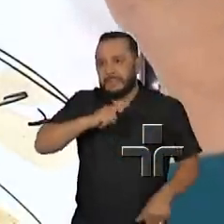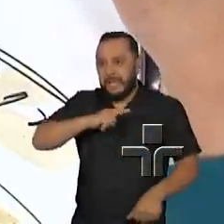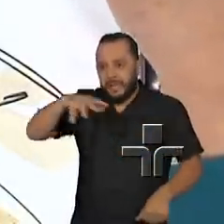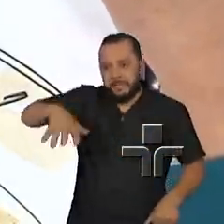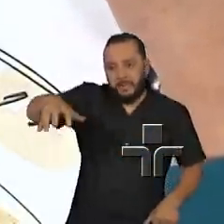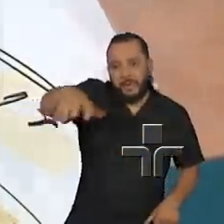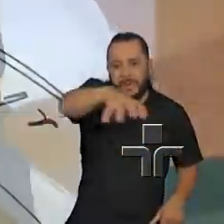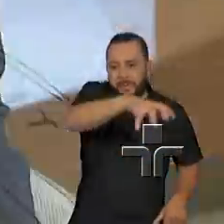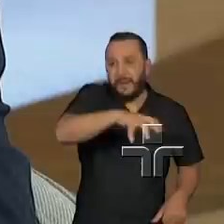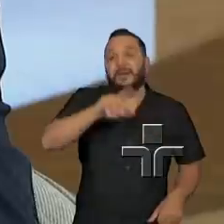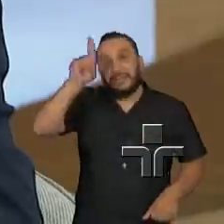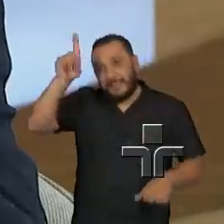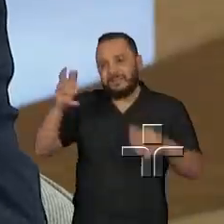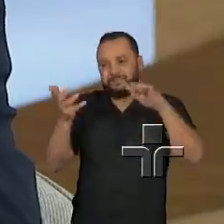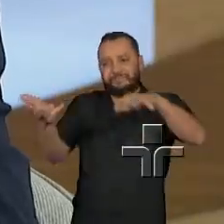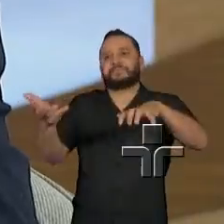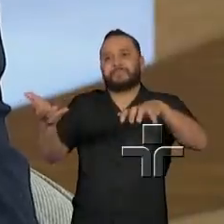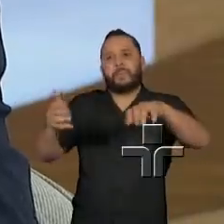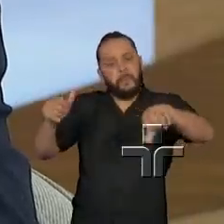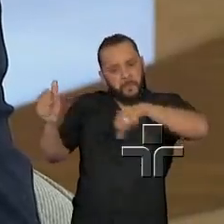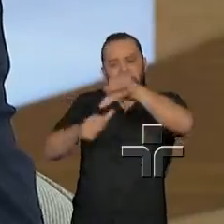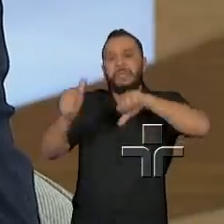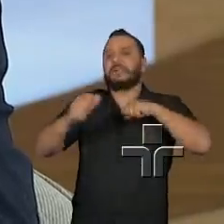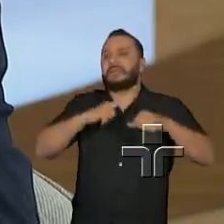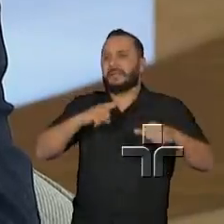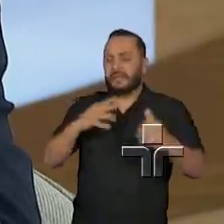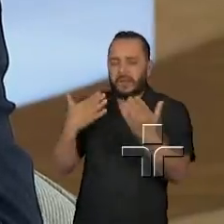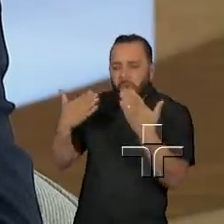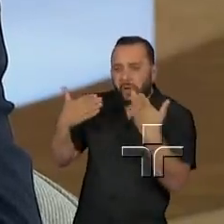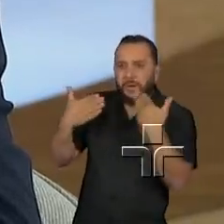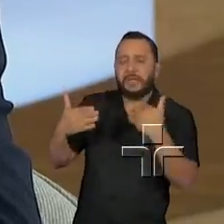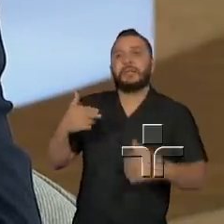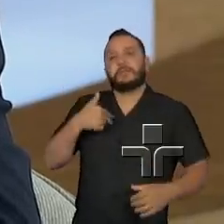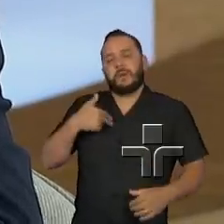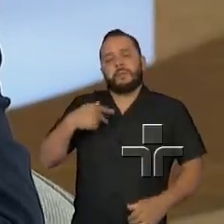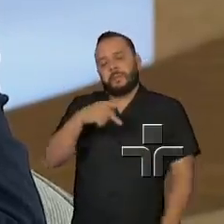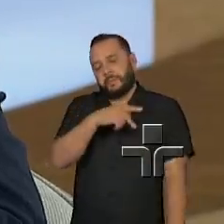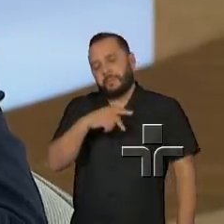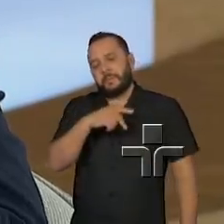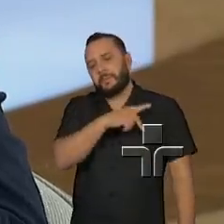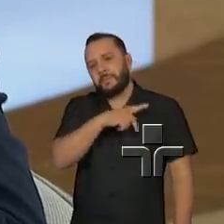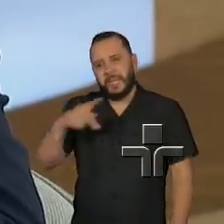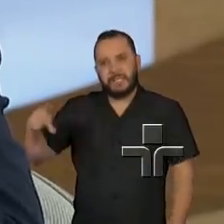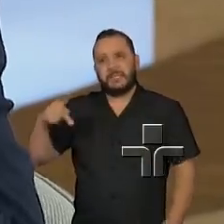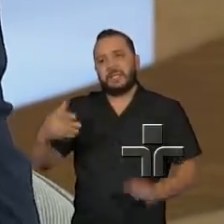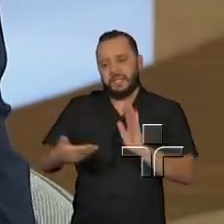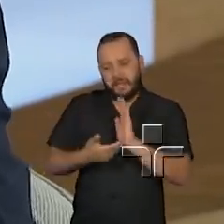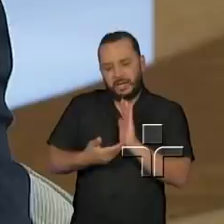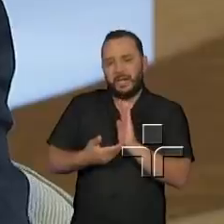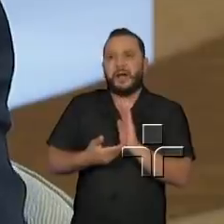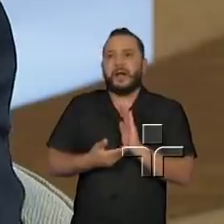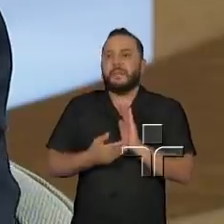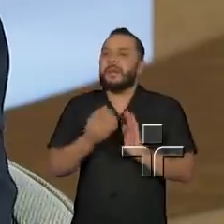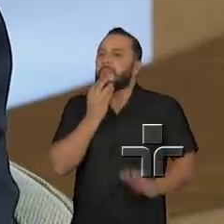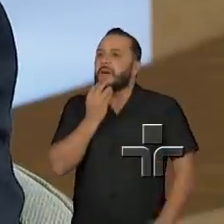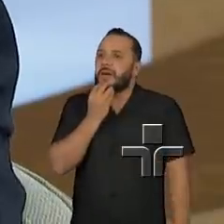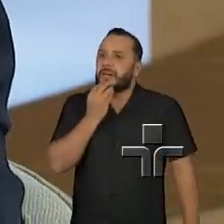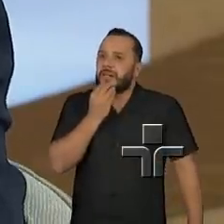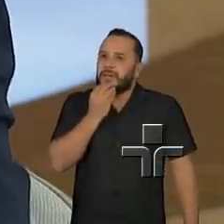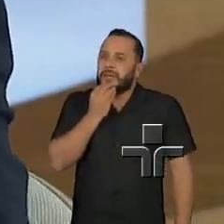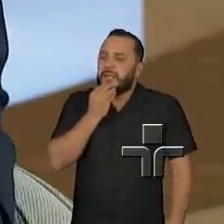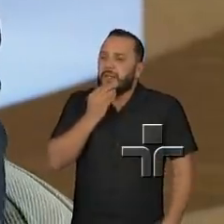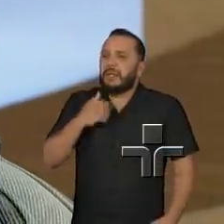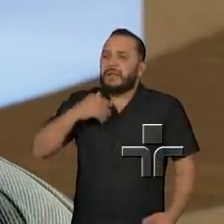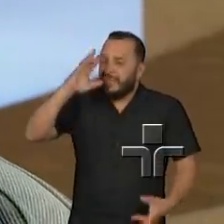um local adequado para fazer isso. Tem havido muito diálogo com o presidente da Câmara, com o Rodrigo Maia, no entendimento de que ali é